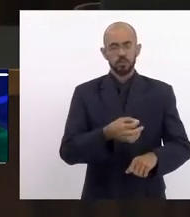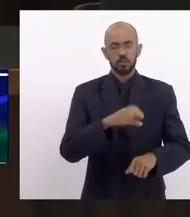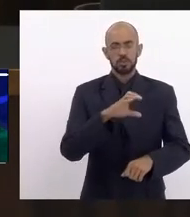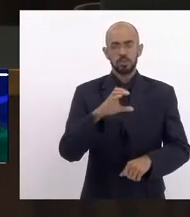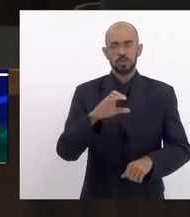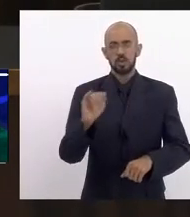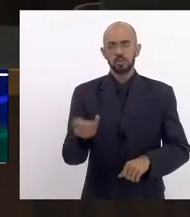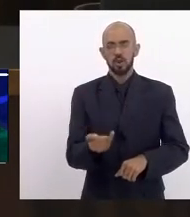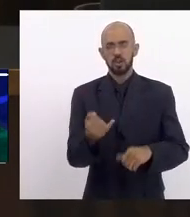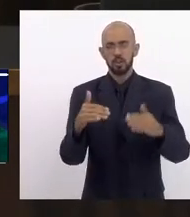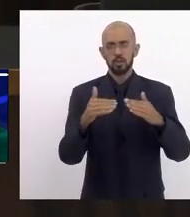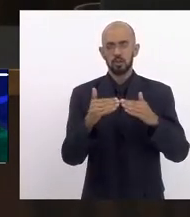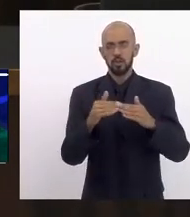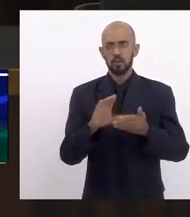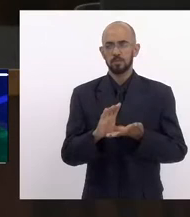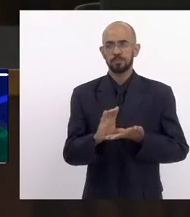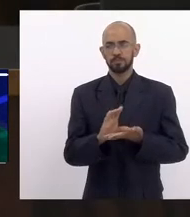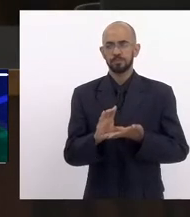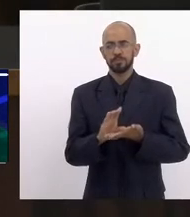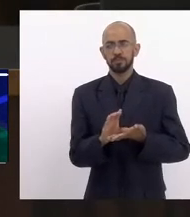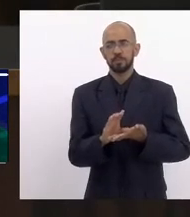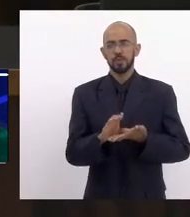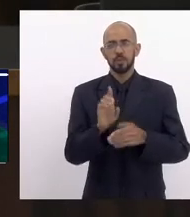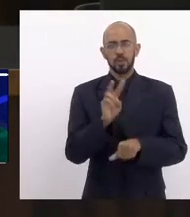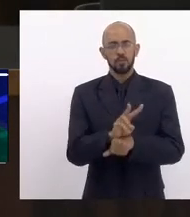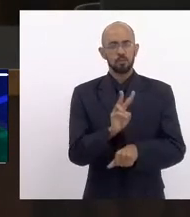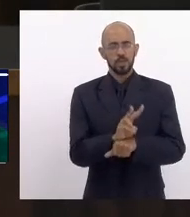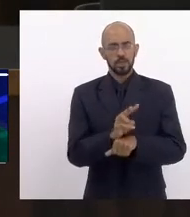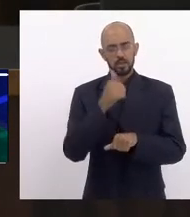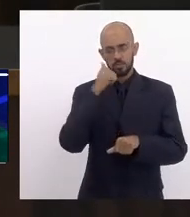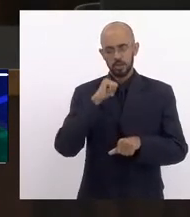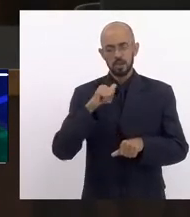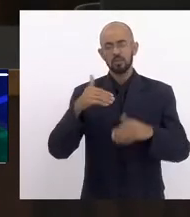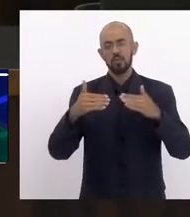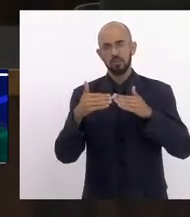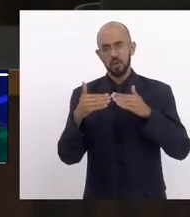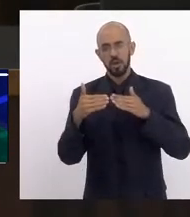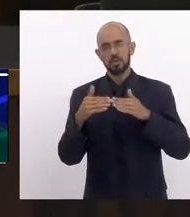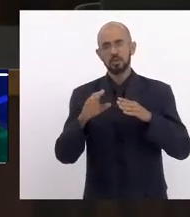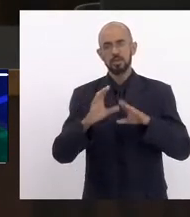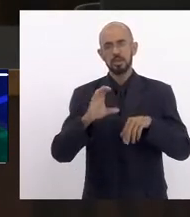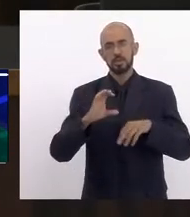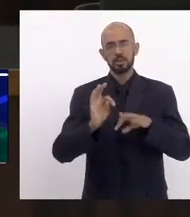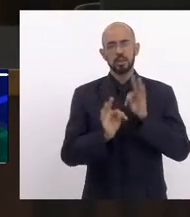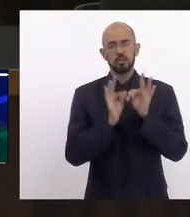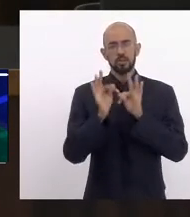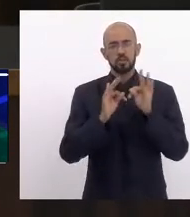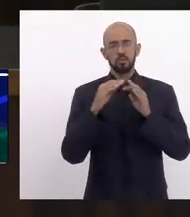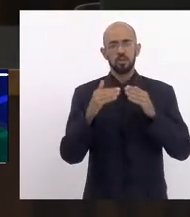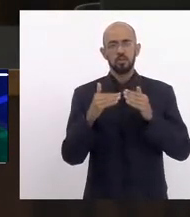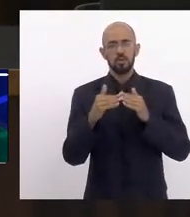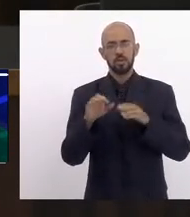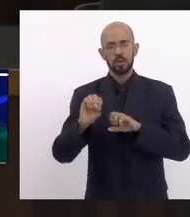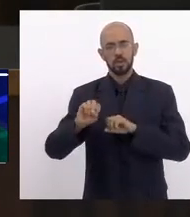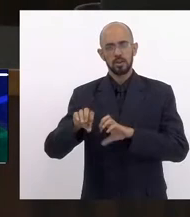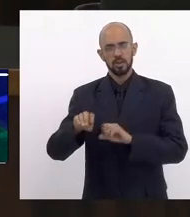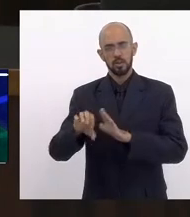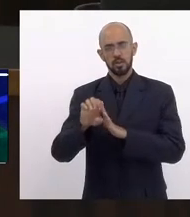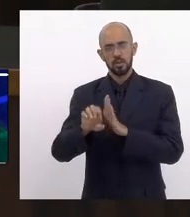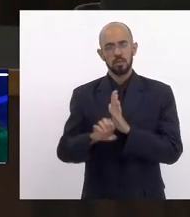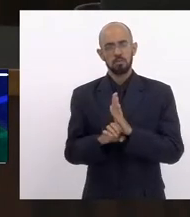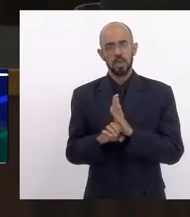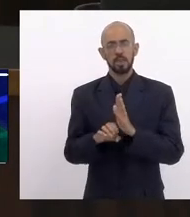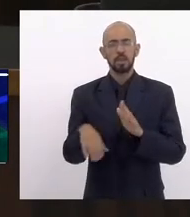pela Constitucionalidade, de Defesa do Direito da Mulher, favorável, Ciência e Tecnologia, favorável, de Educação, favorável, com a emenda, e